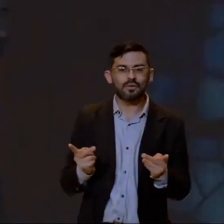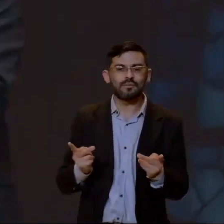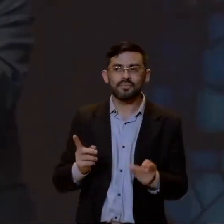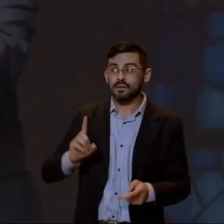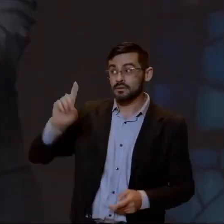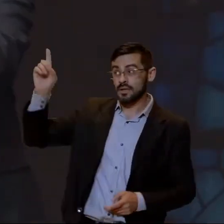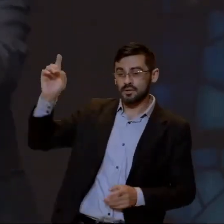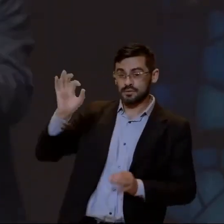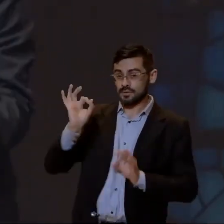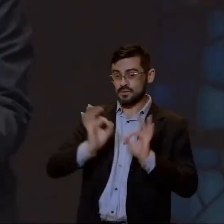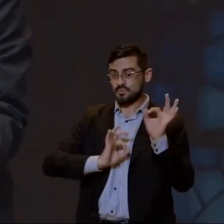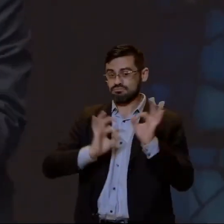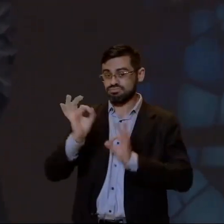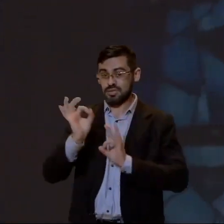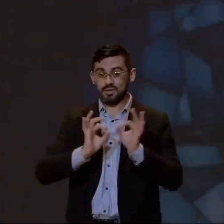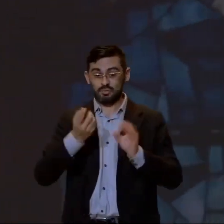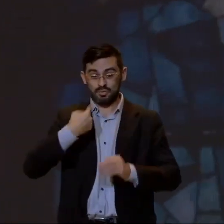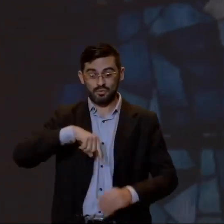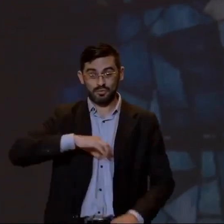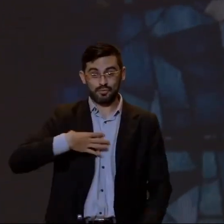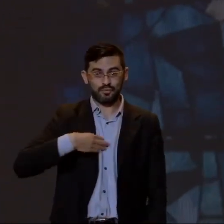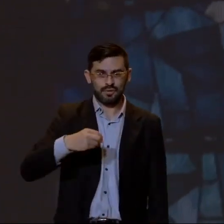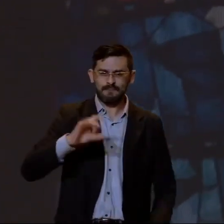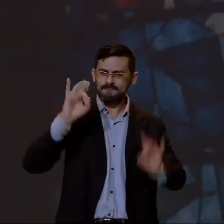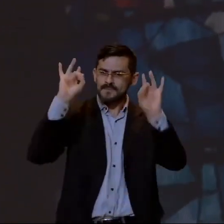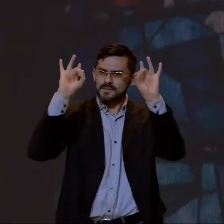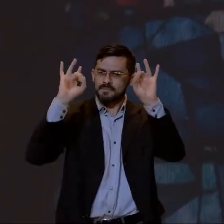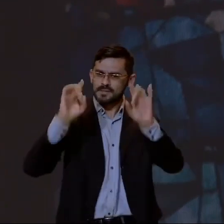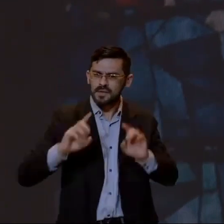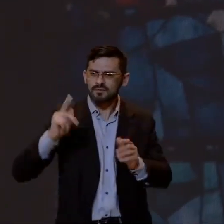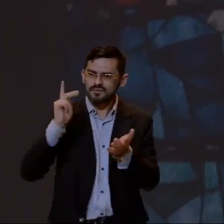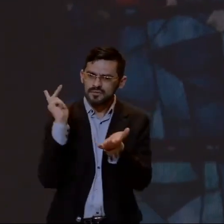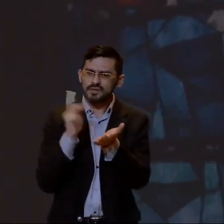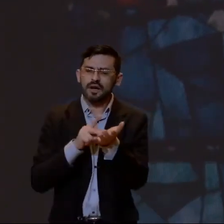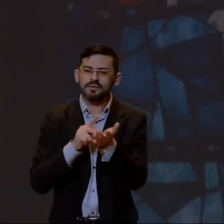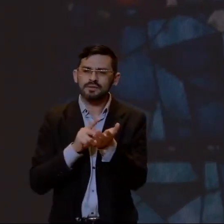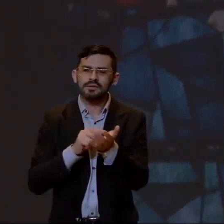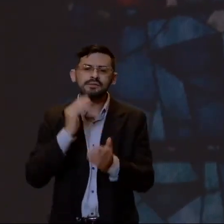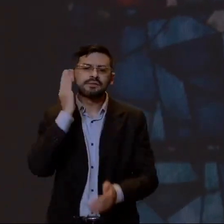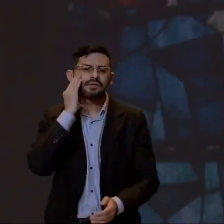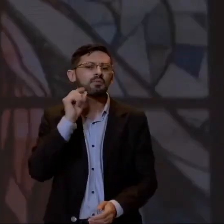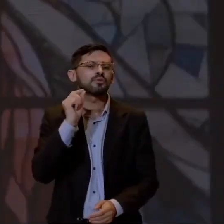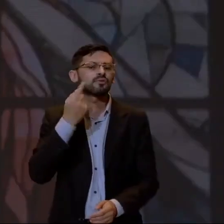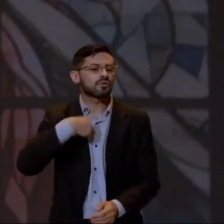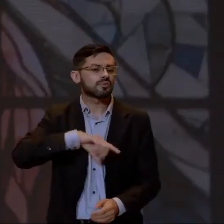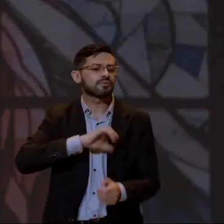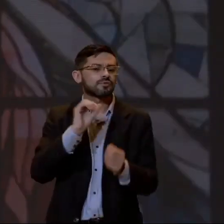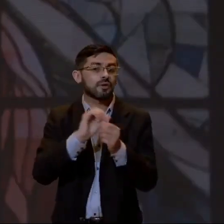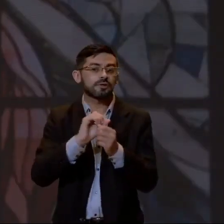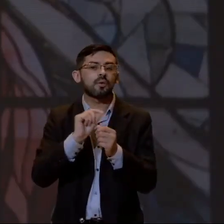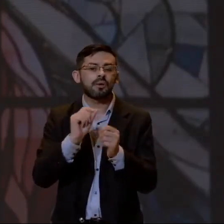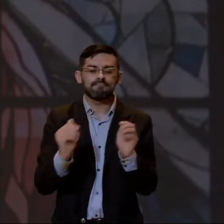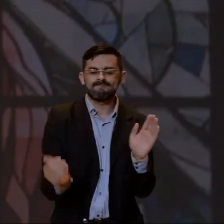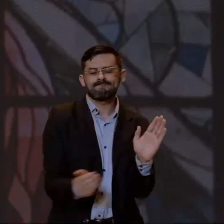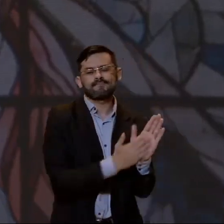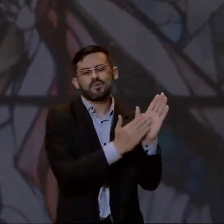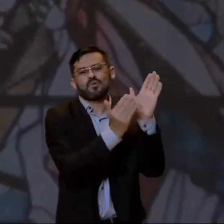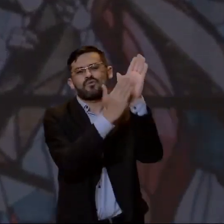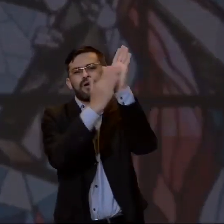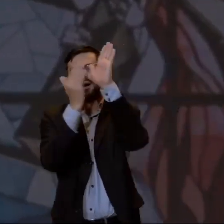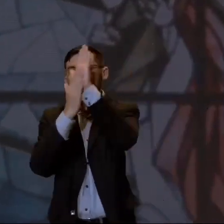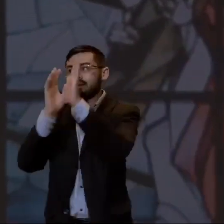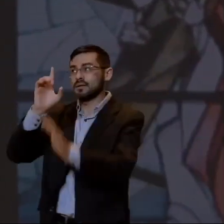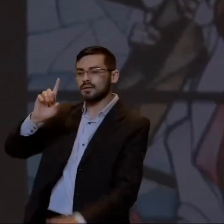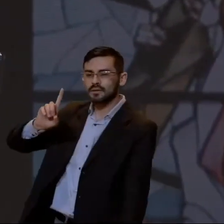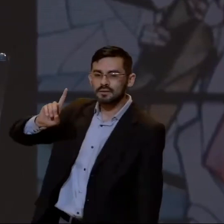tem um plano para o nosso filho. Ele é especial, ele é bendito de Deus. E sabe o que a gente vai fazer? A gente vai louvar a Deus. Nós